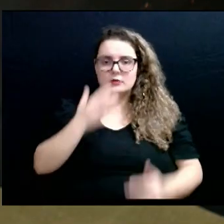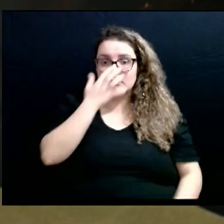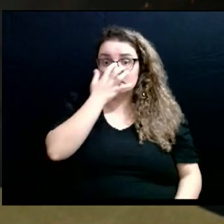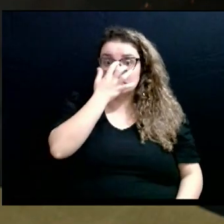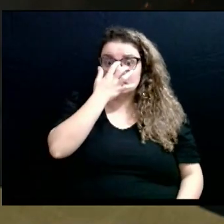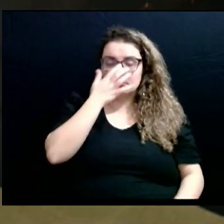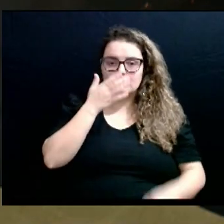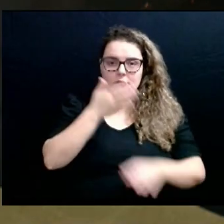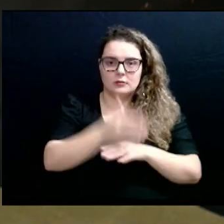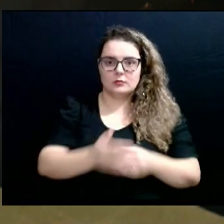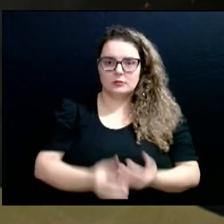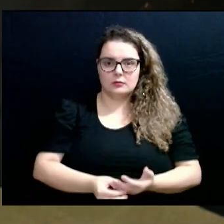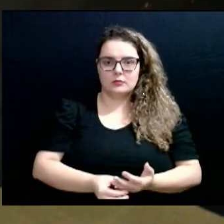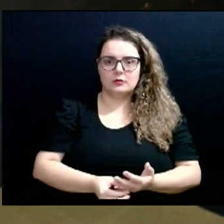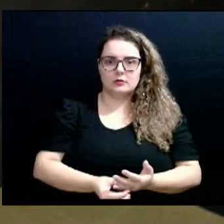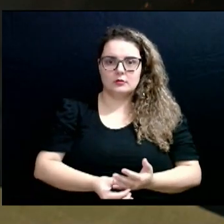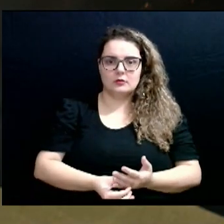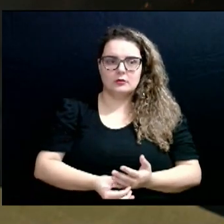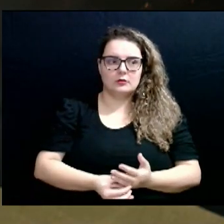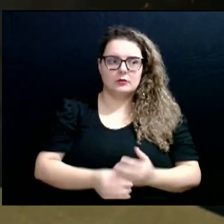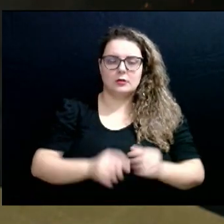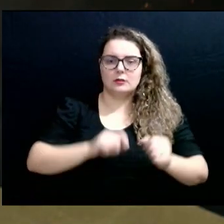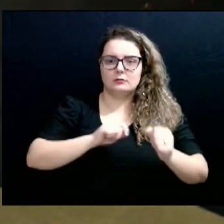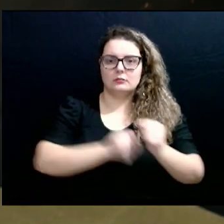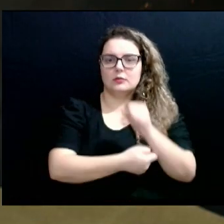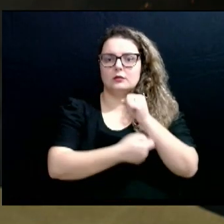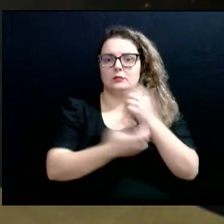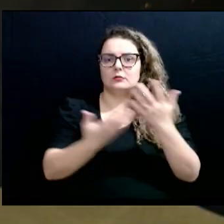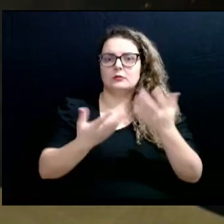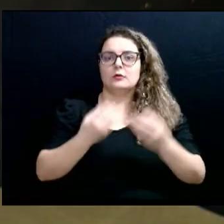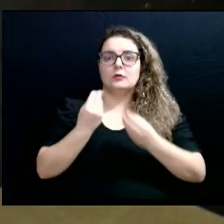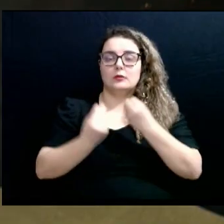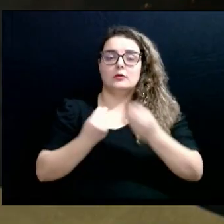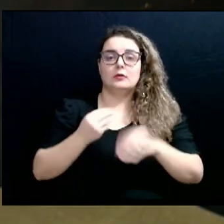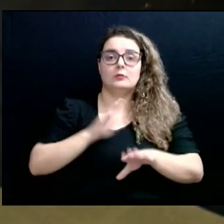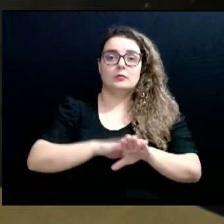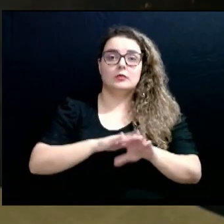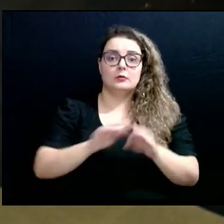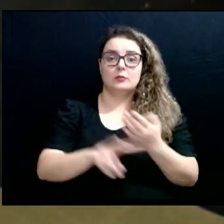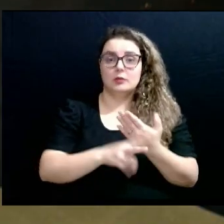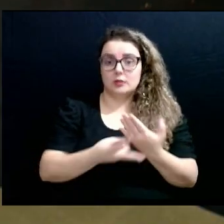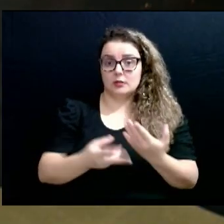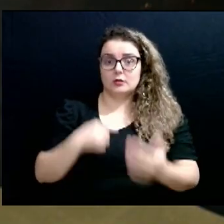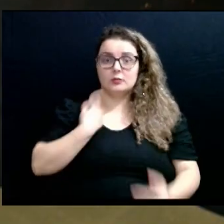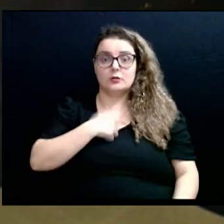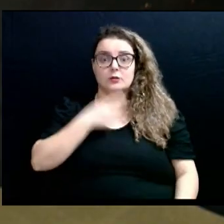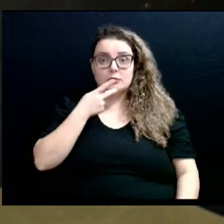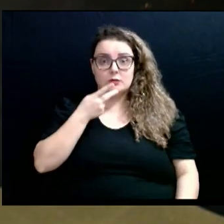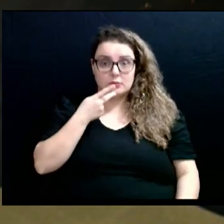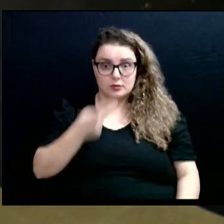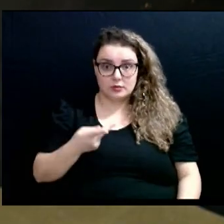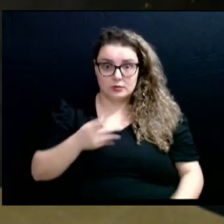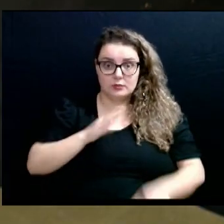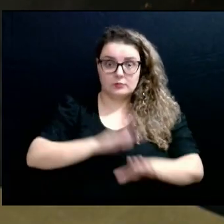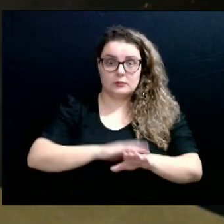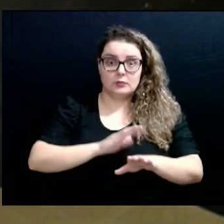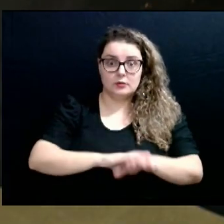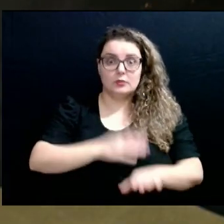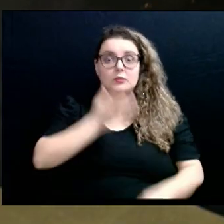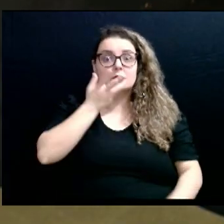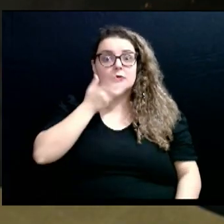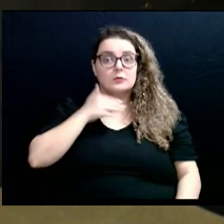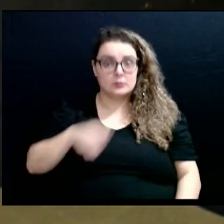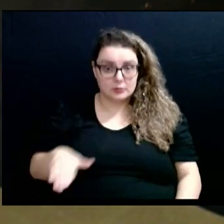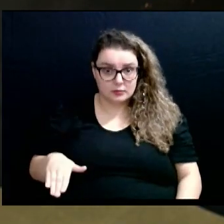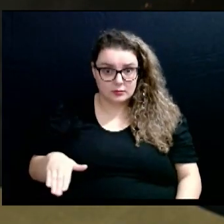ficou trancado. Pronto. Como reagir? A gente está falando aqui da reação da criança, do indivíduo que passa